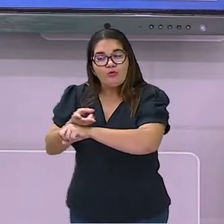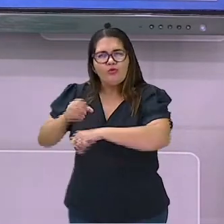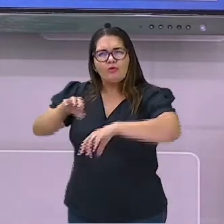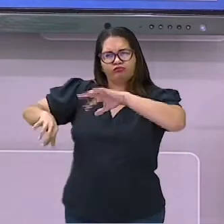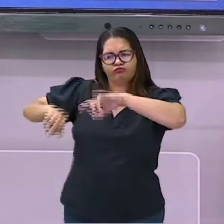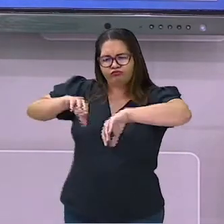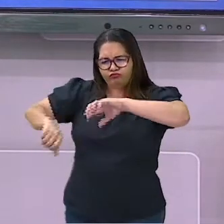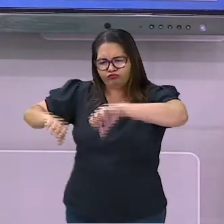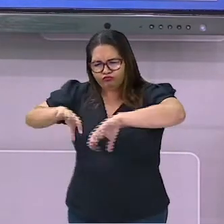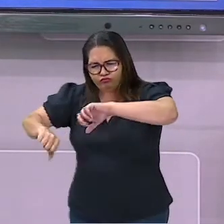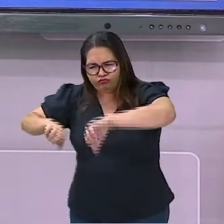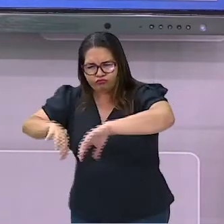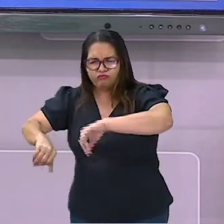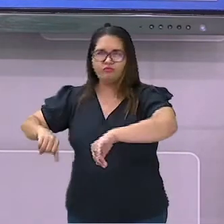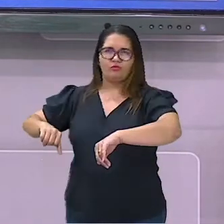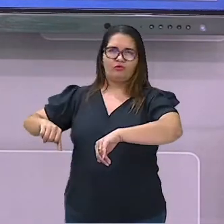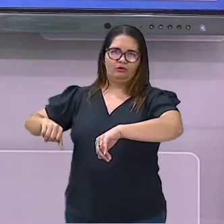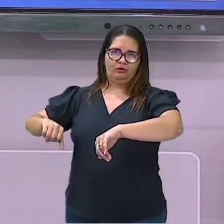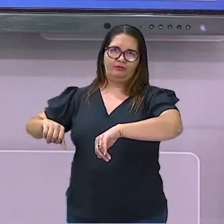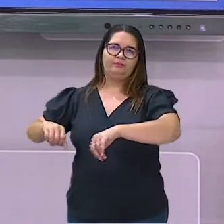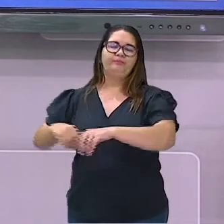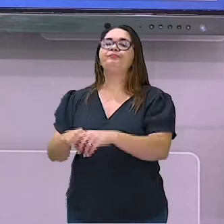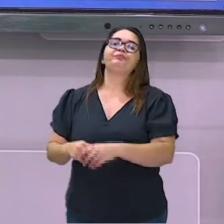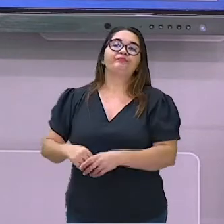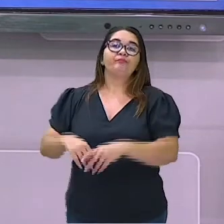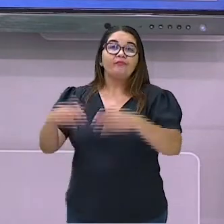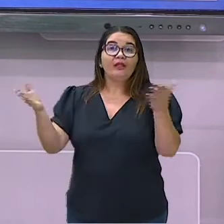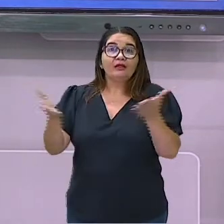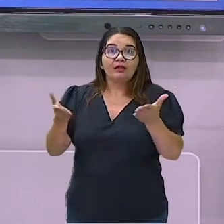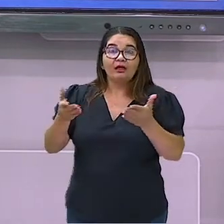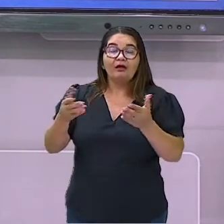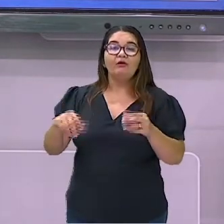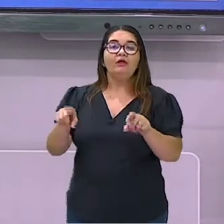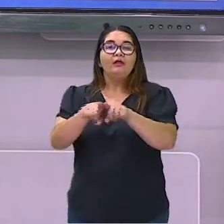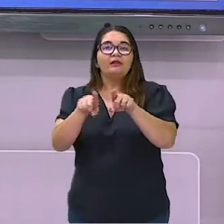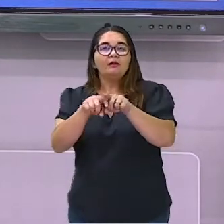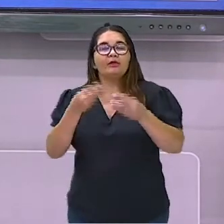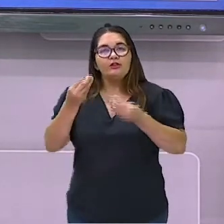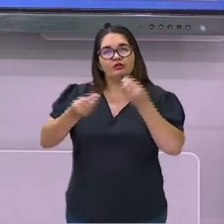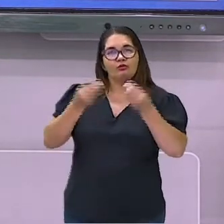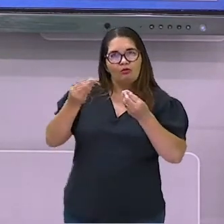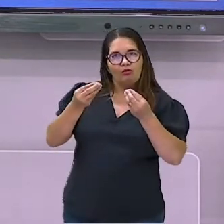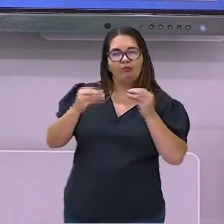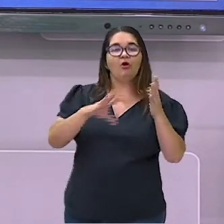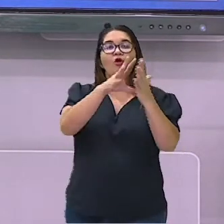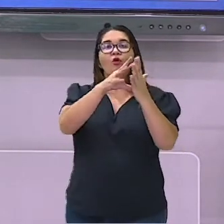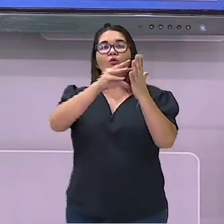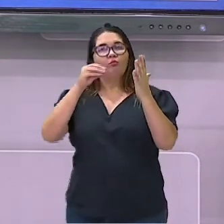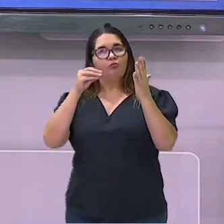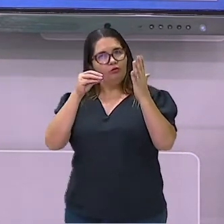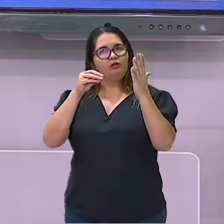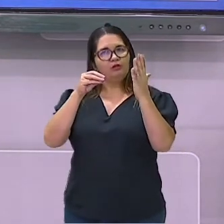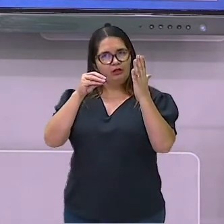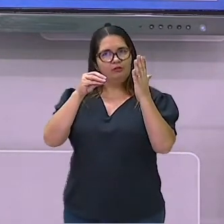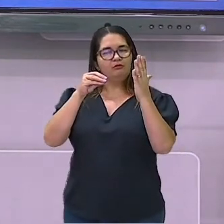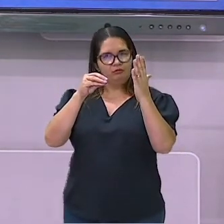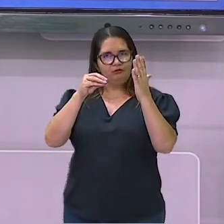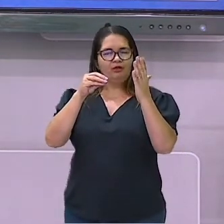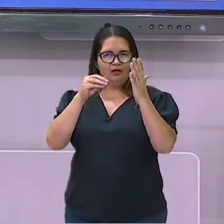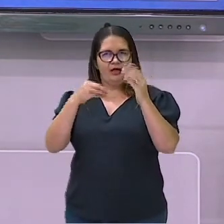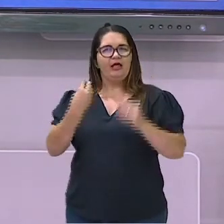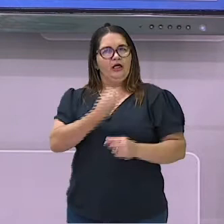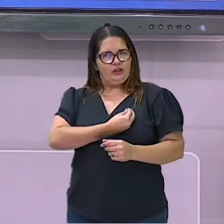criaram instituições que reproduziram o modelo de vida europeu, como forma de civilizar,